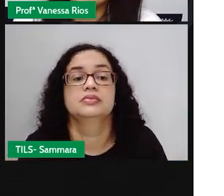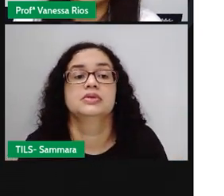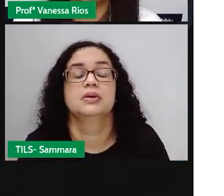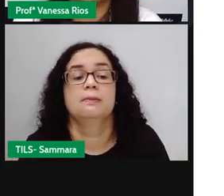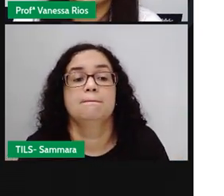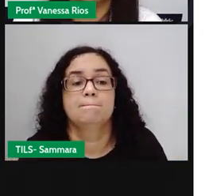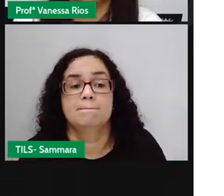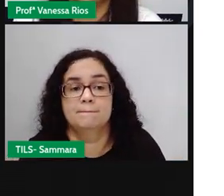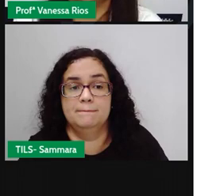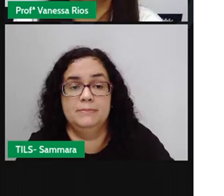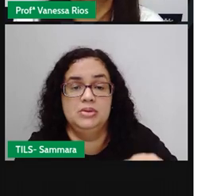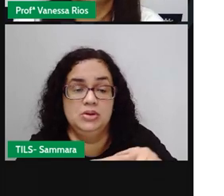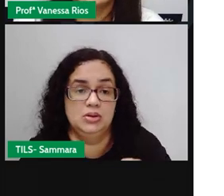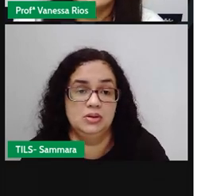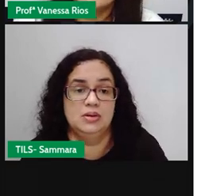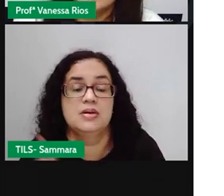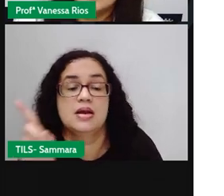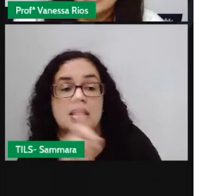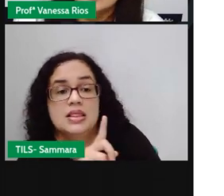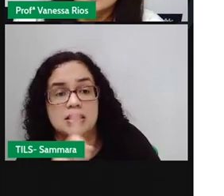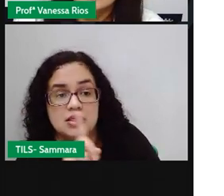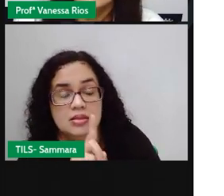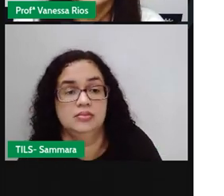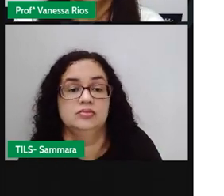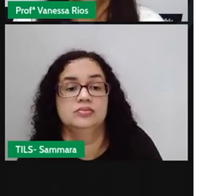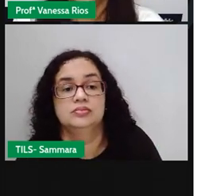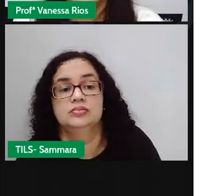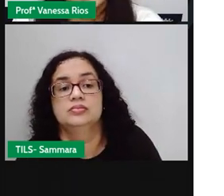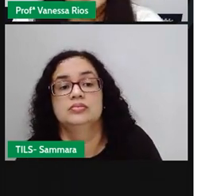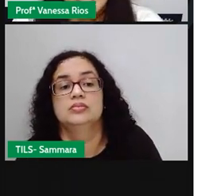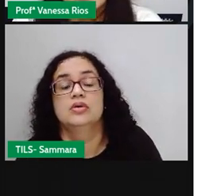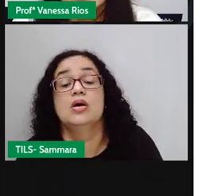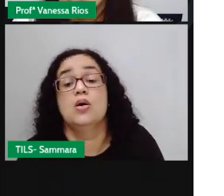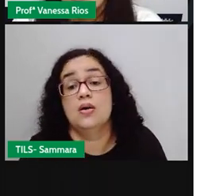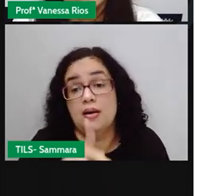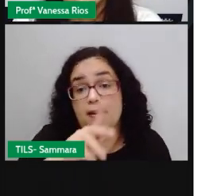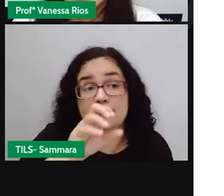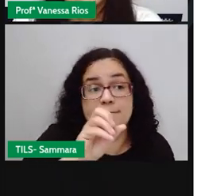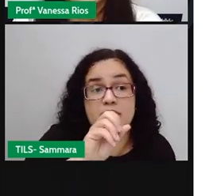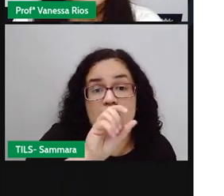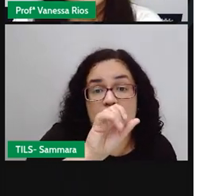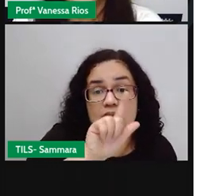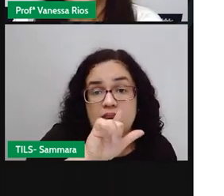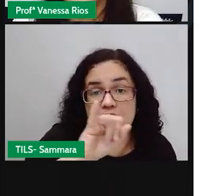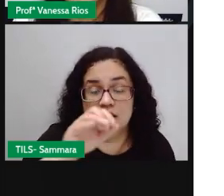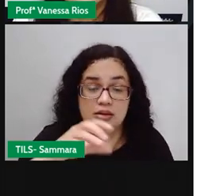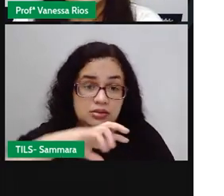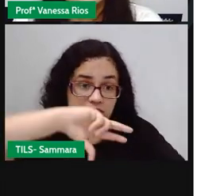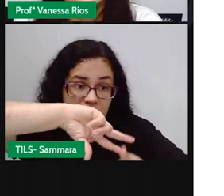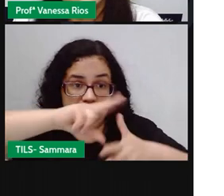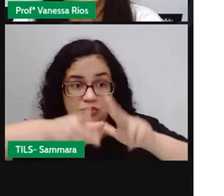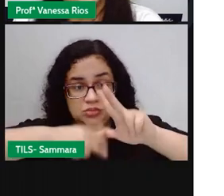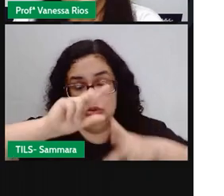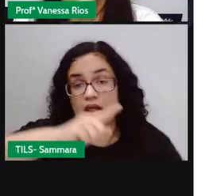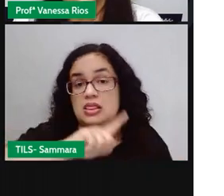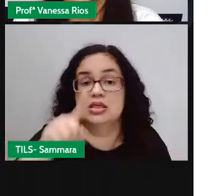por isso, são chamados de não poliedros. Os poliedros, ao contrário, não possuem